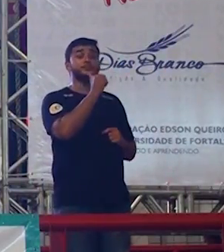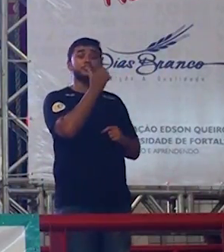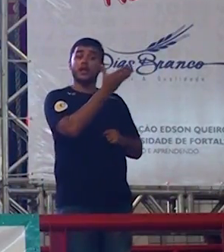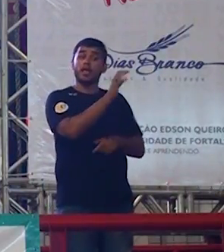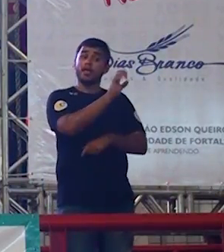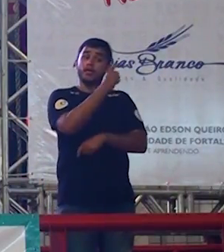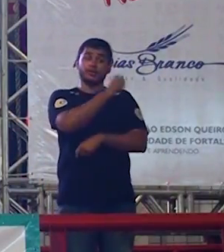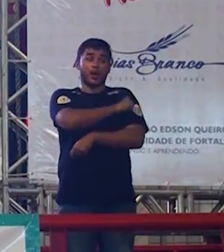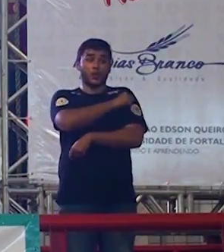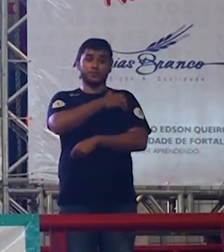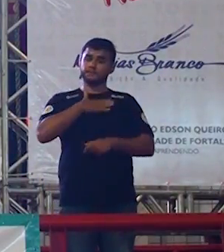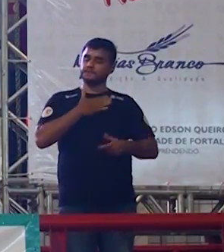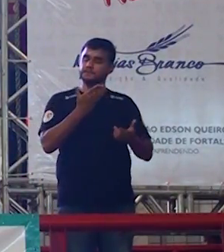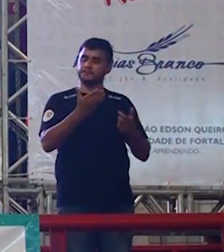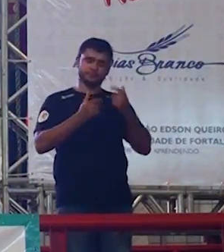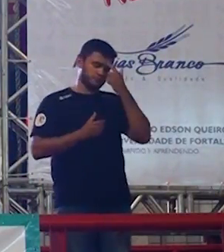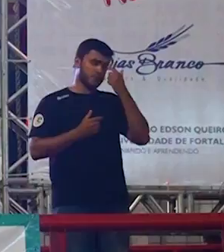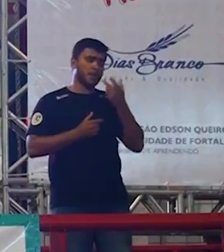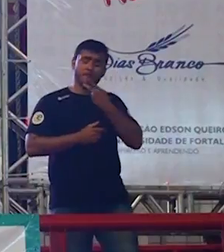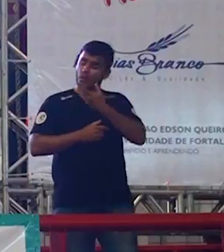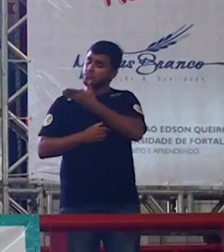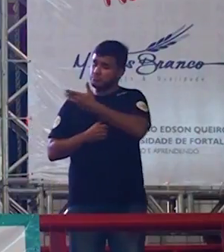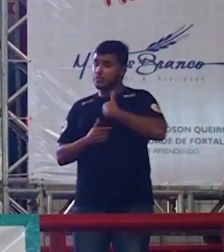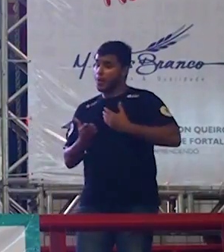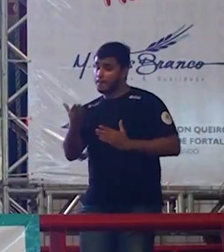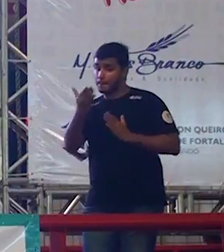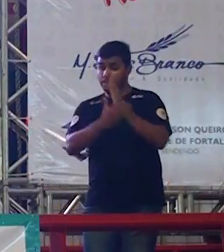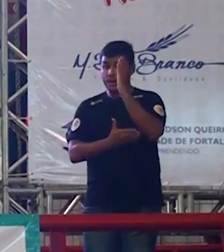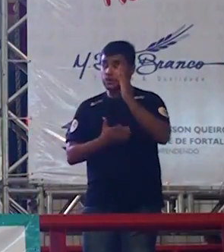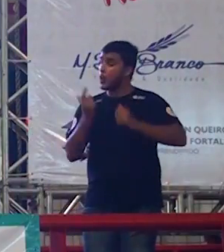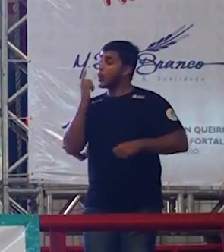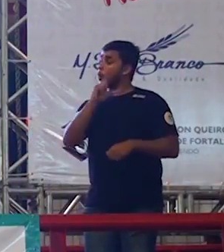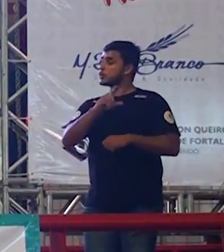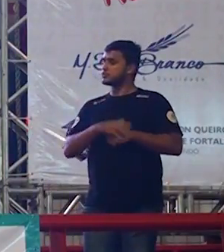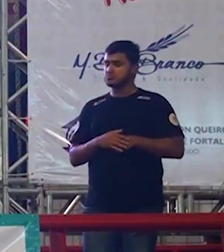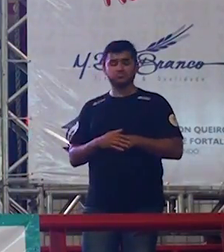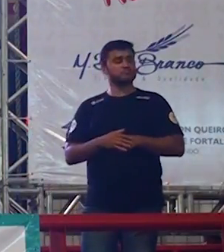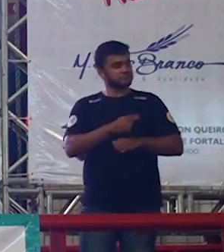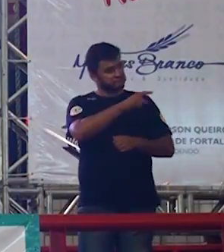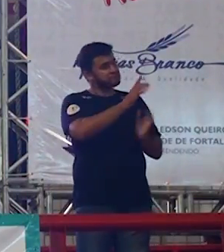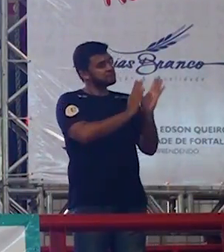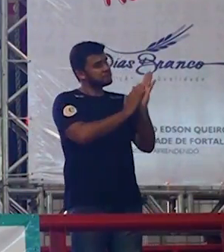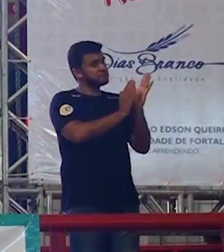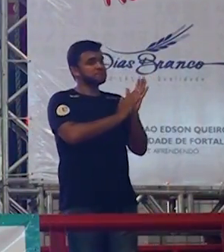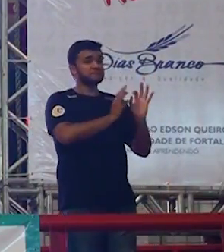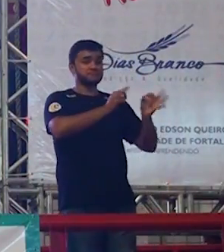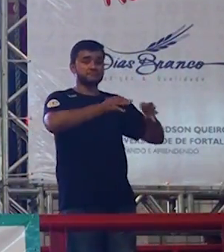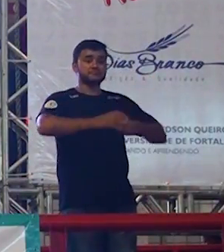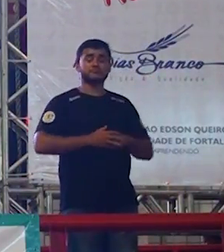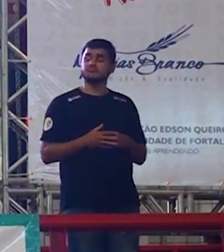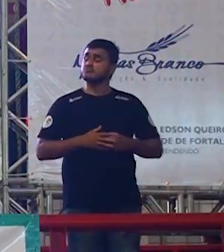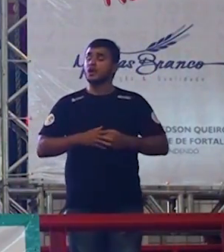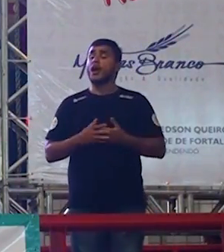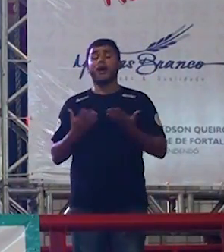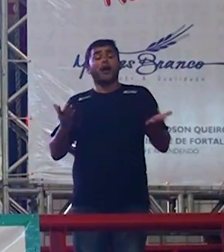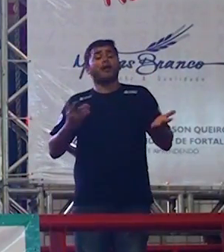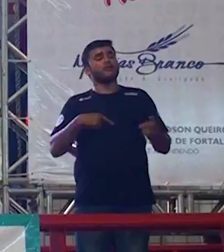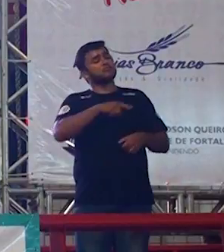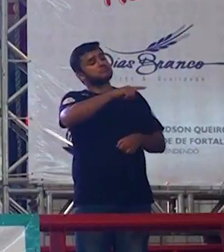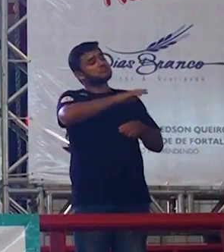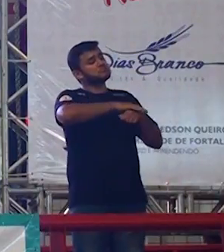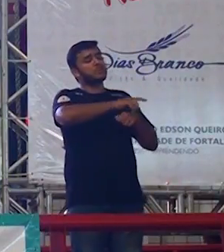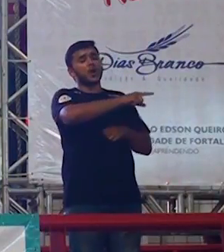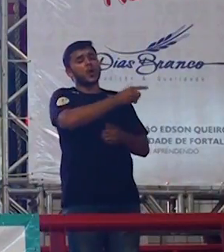Alexandre, eu passei. Aí eu disse, eu soube que você passou, parabéns. Aí eu perguntei, como foi que você estudou? Porque com